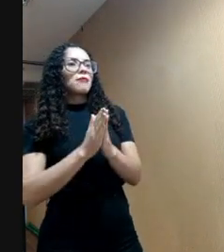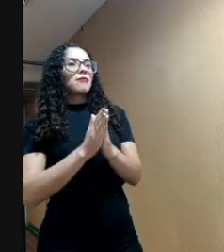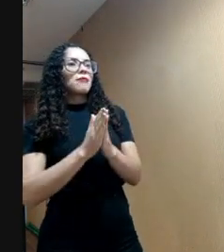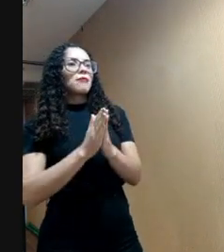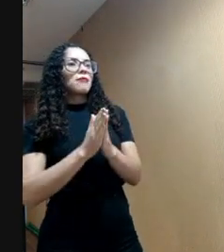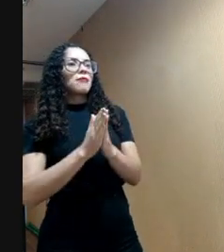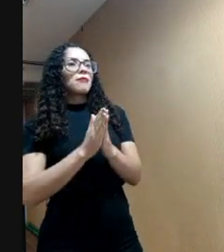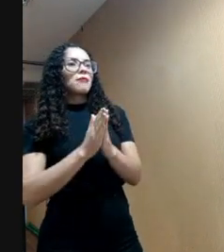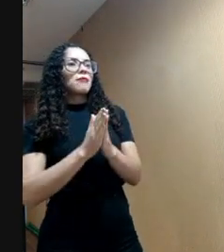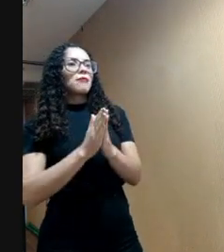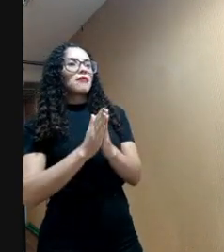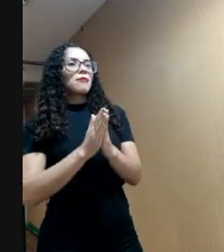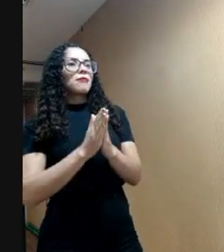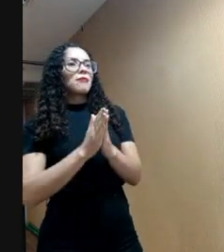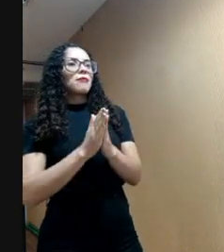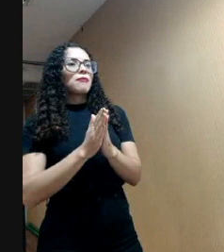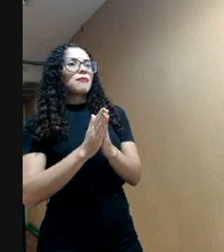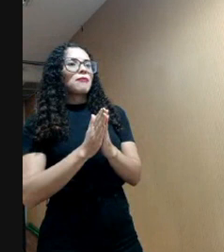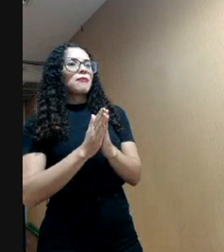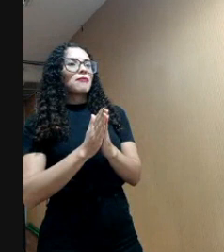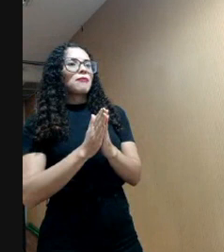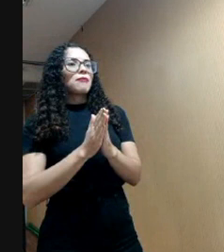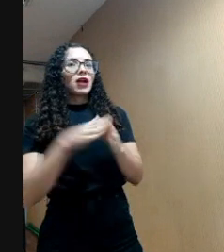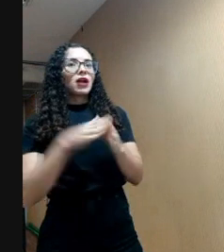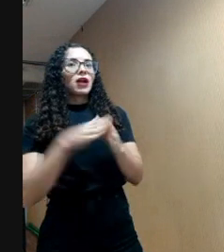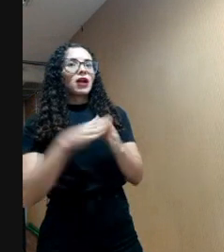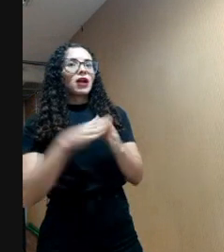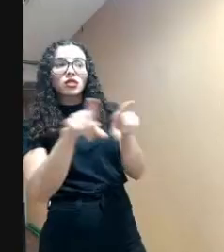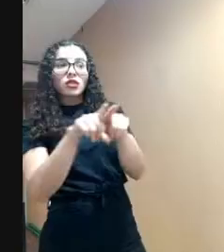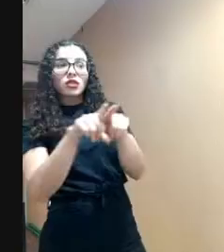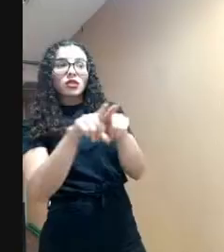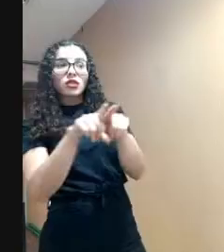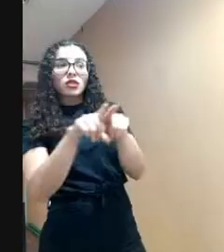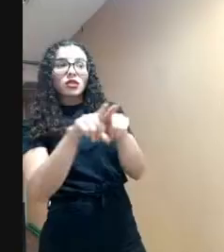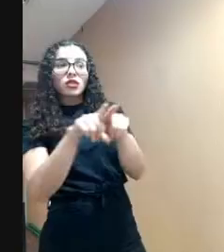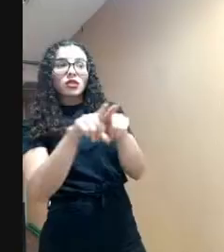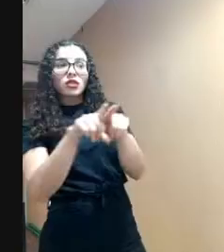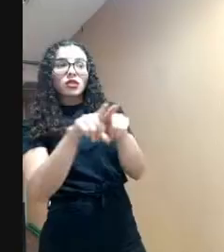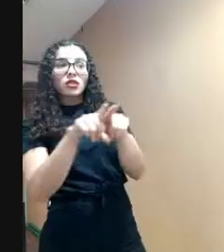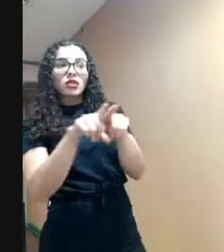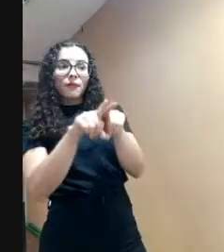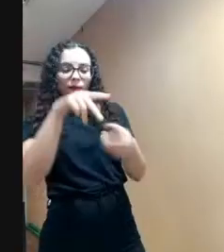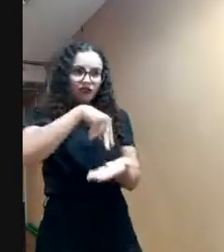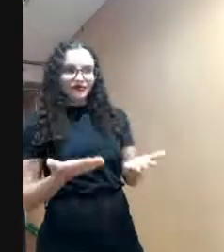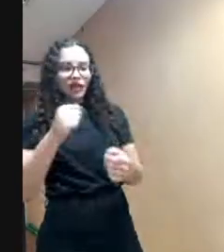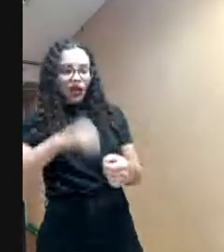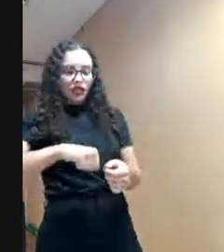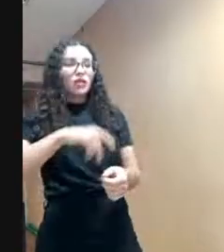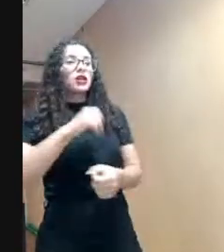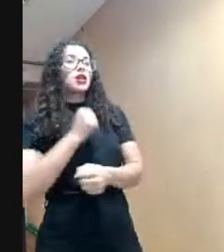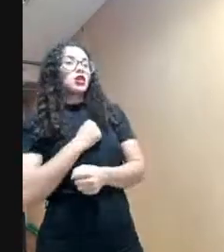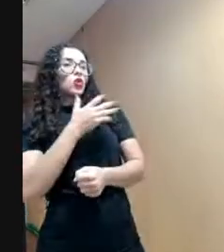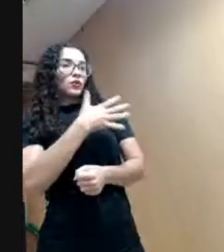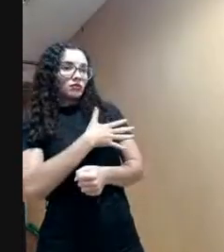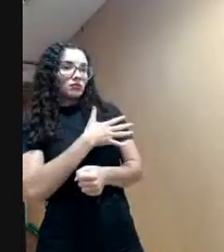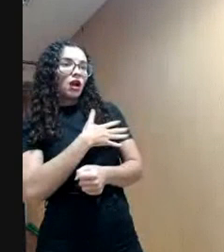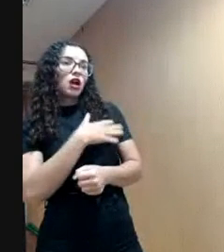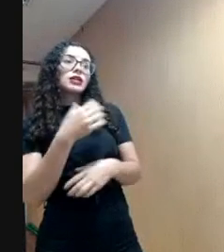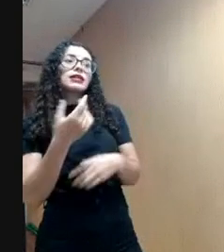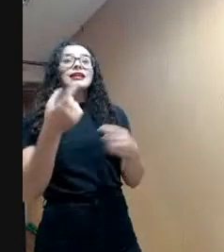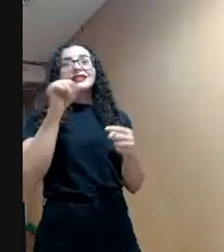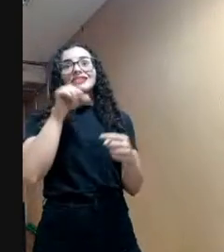ou seja, será presencial para os estudantes e docentes do IFPE Campus Pesqueira e remota para os